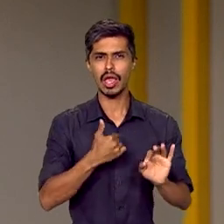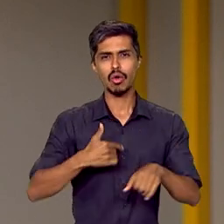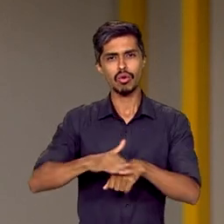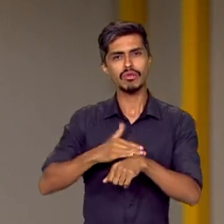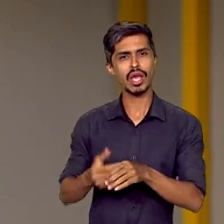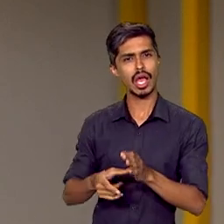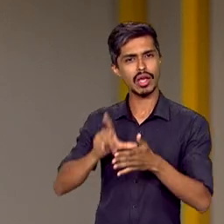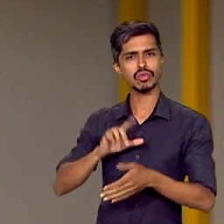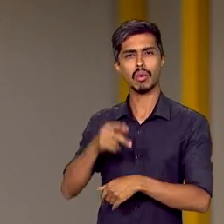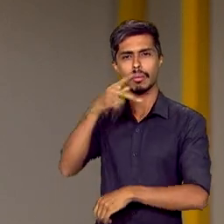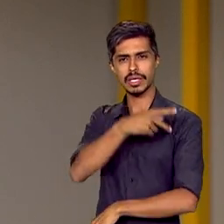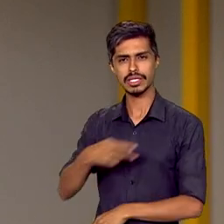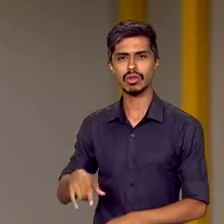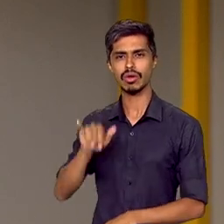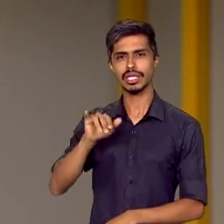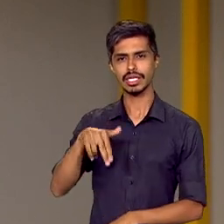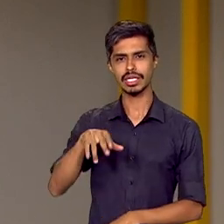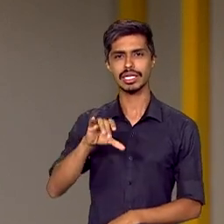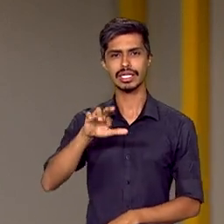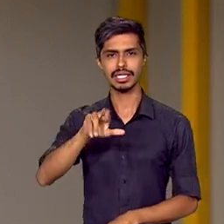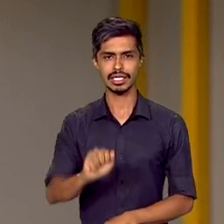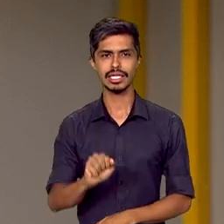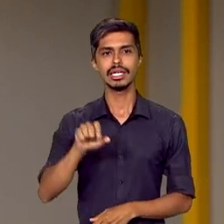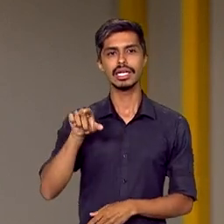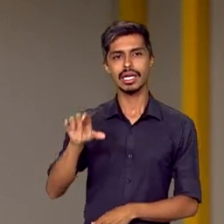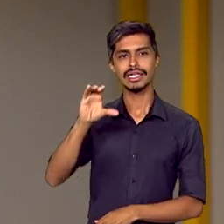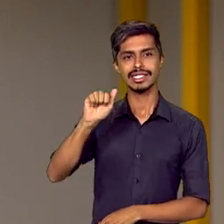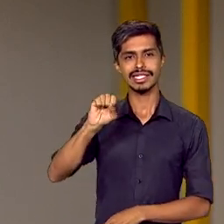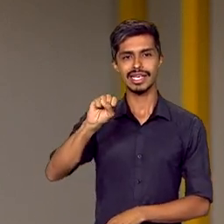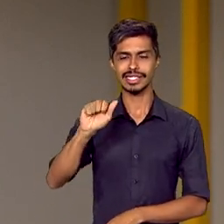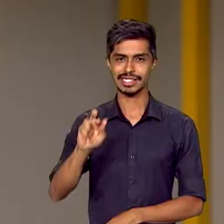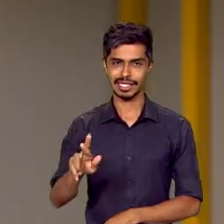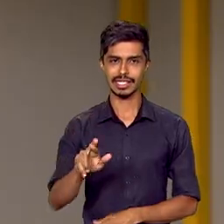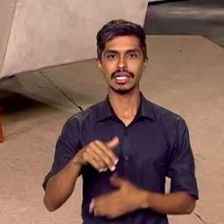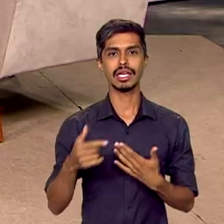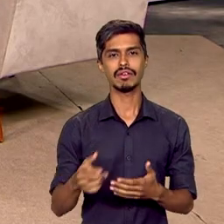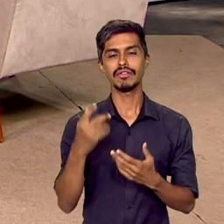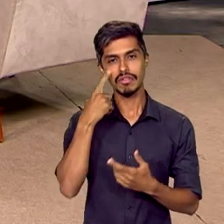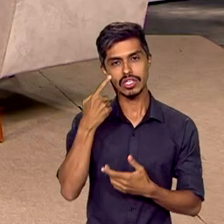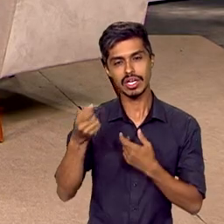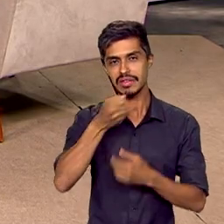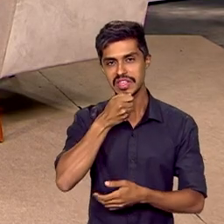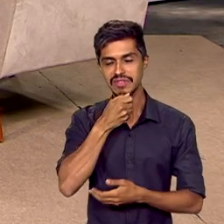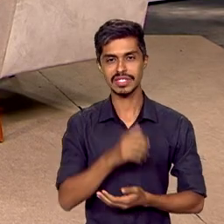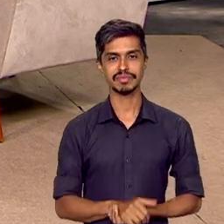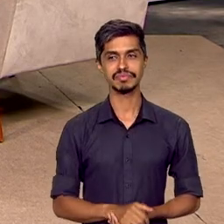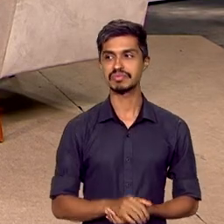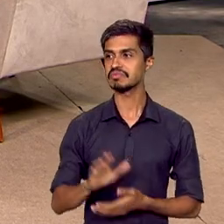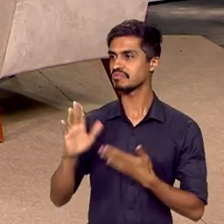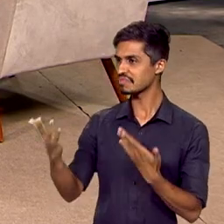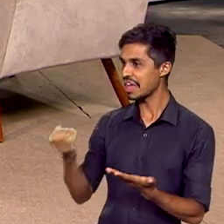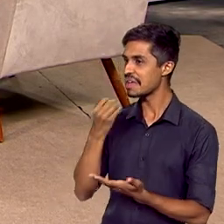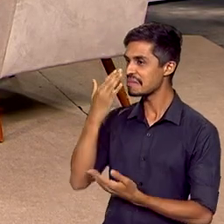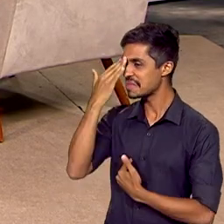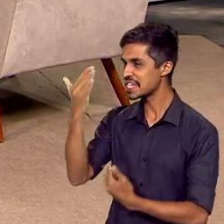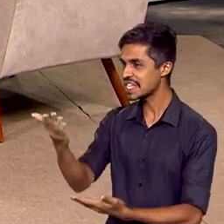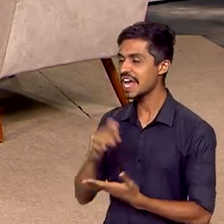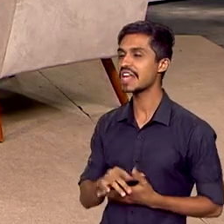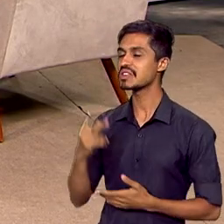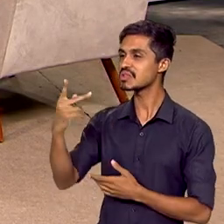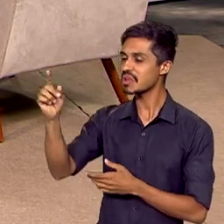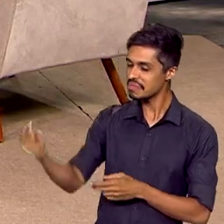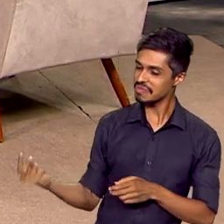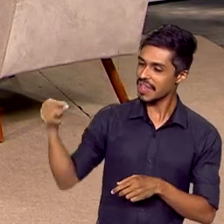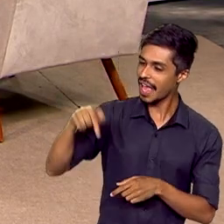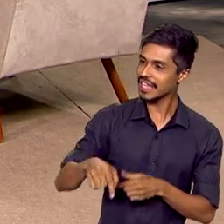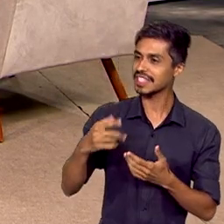cedo com o presidente do INCRA, César Aldrigue. Veja como foi a entrevista. César Aldrigue, muito obrigado pela sua presença